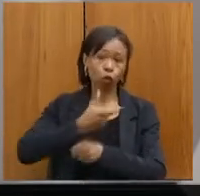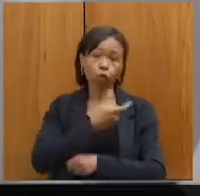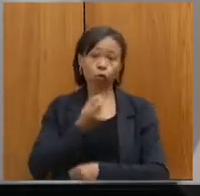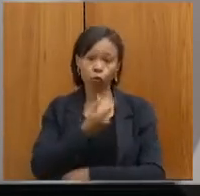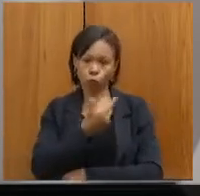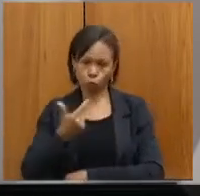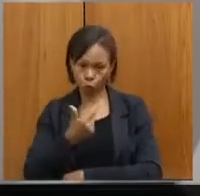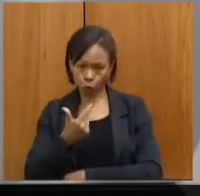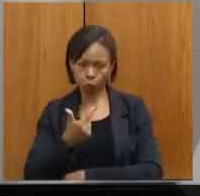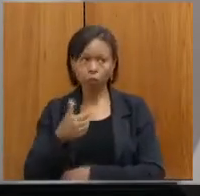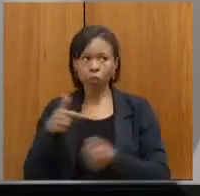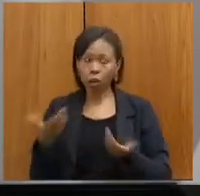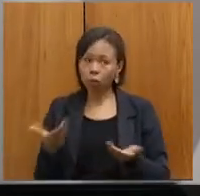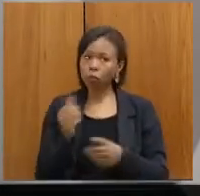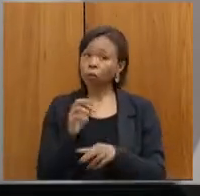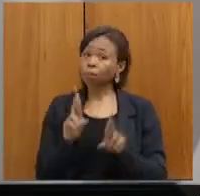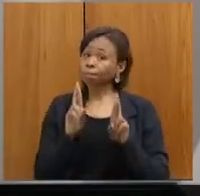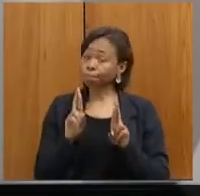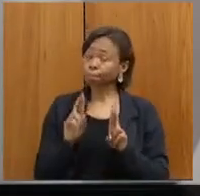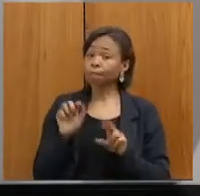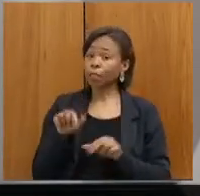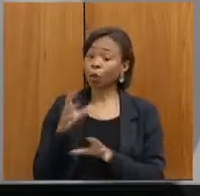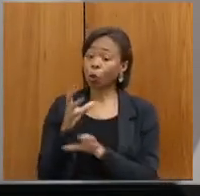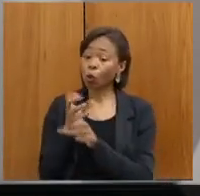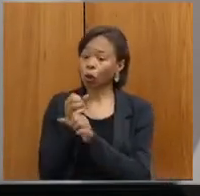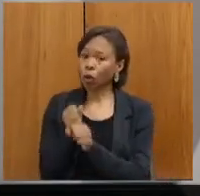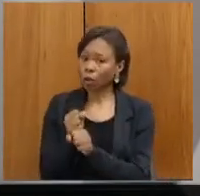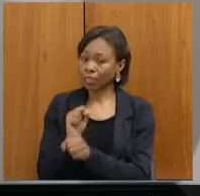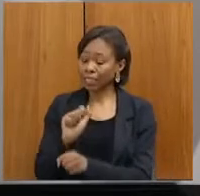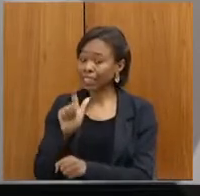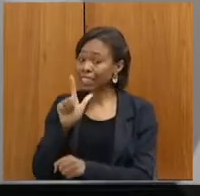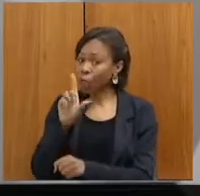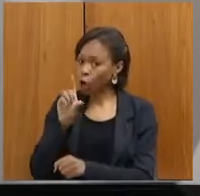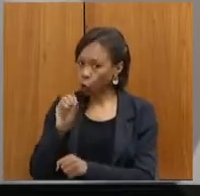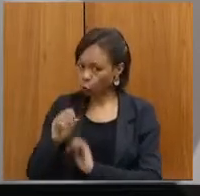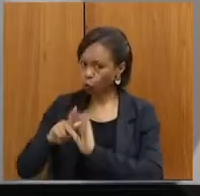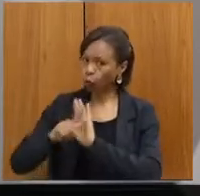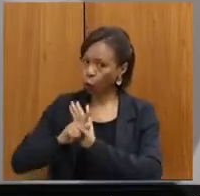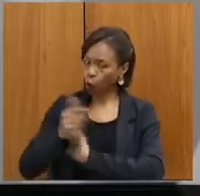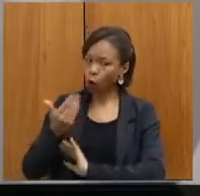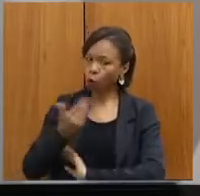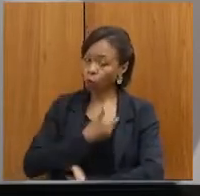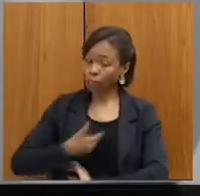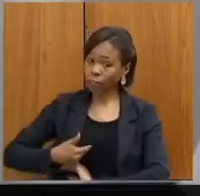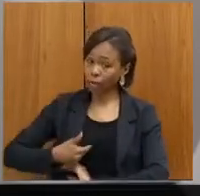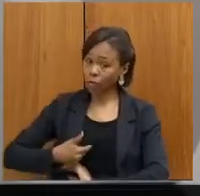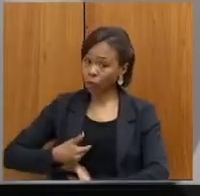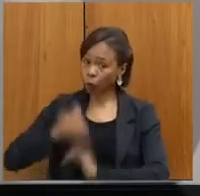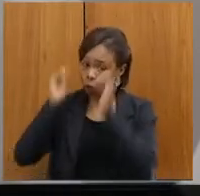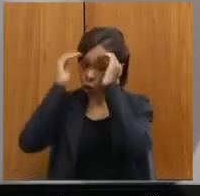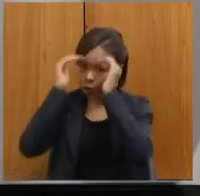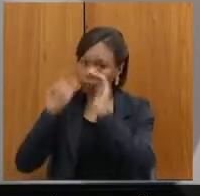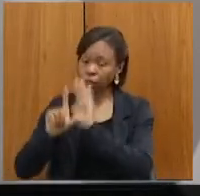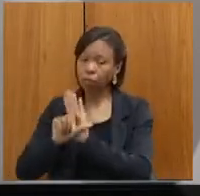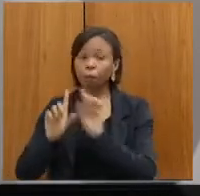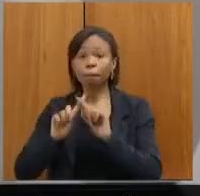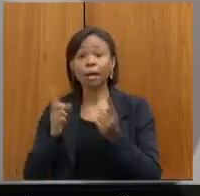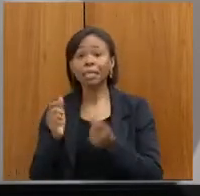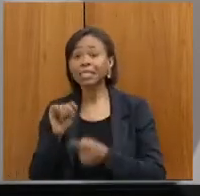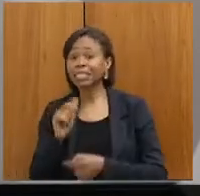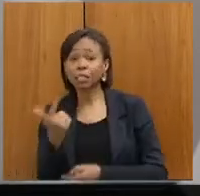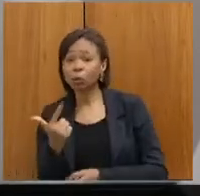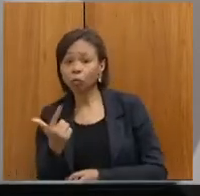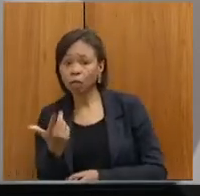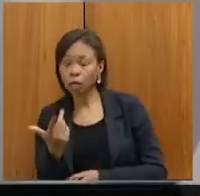que o estado cumpra a decisão não recorra mas a compra a gente possa ter o saldo mas se isso acontecer a gente vai ter o saldo de